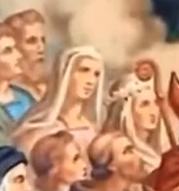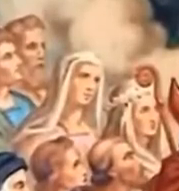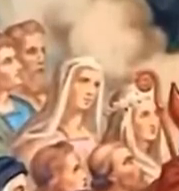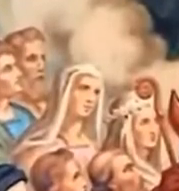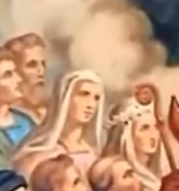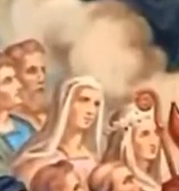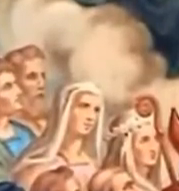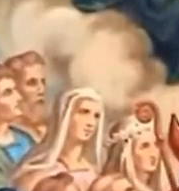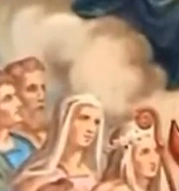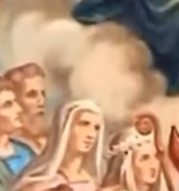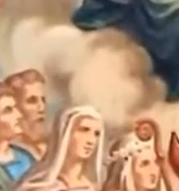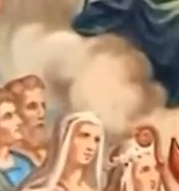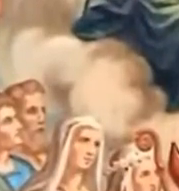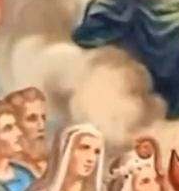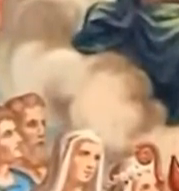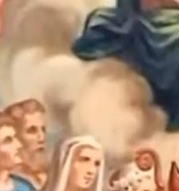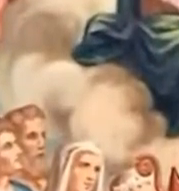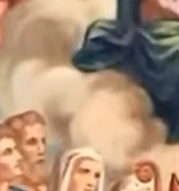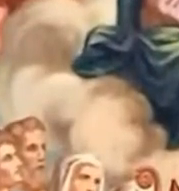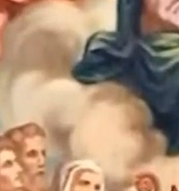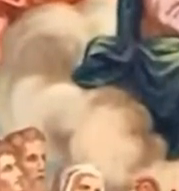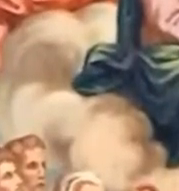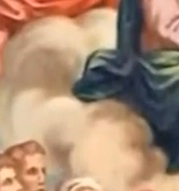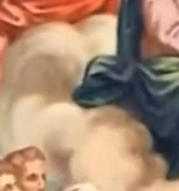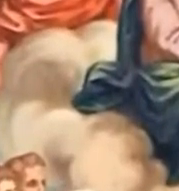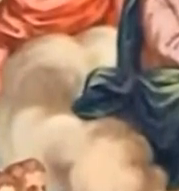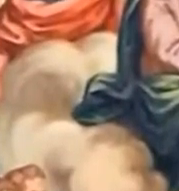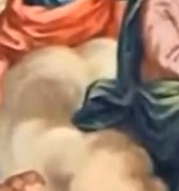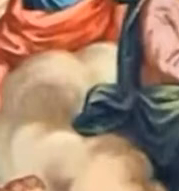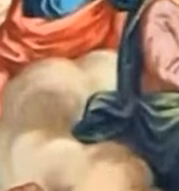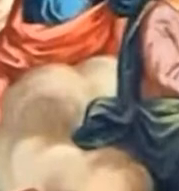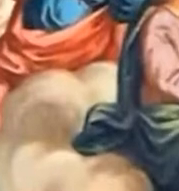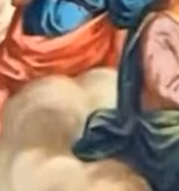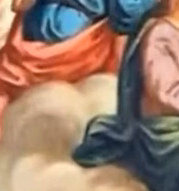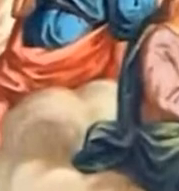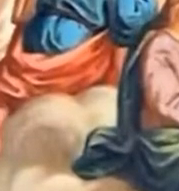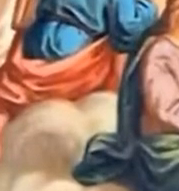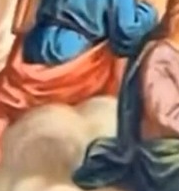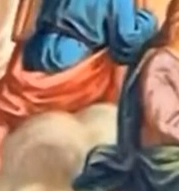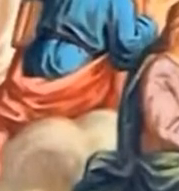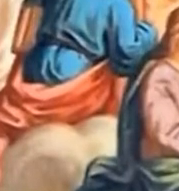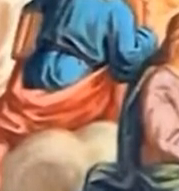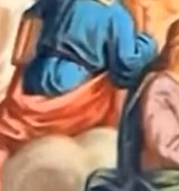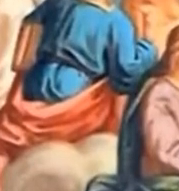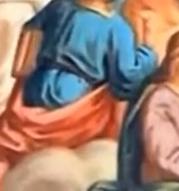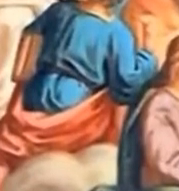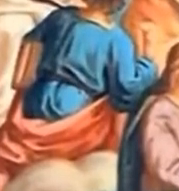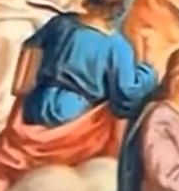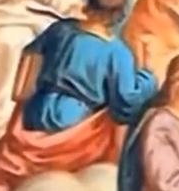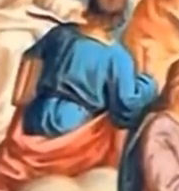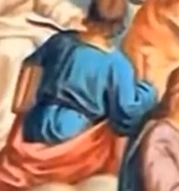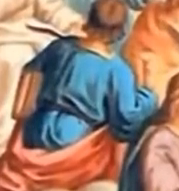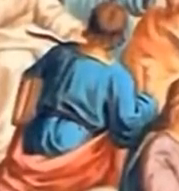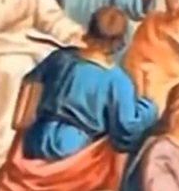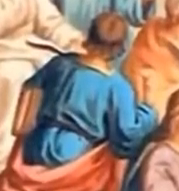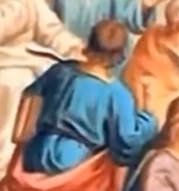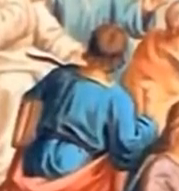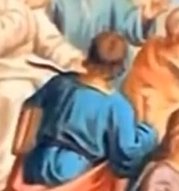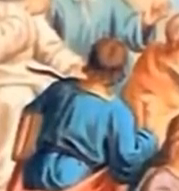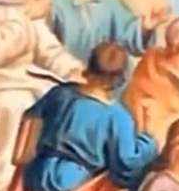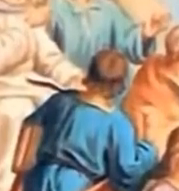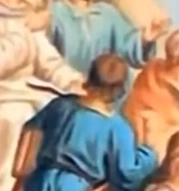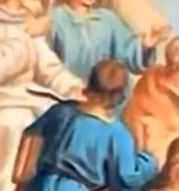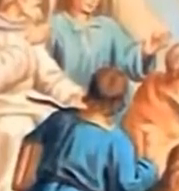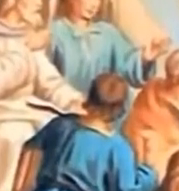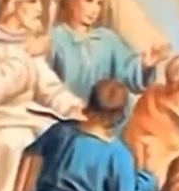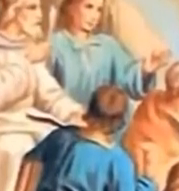Esse seria um feriado criado para honrar os apóstolos, todos os mártires, confessores e todos os santos,